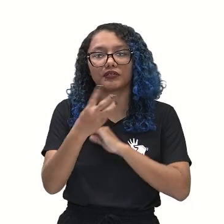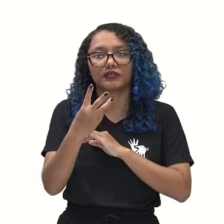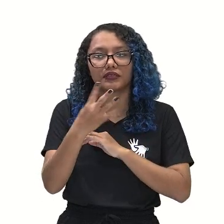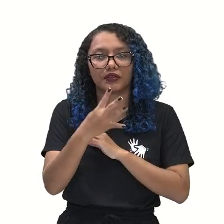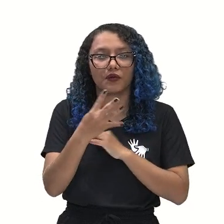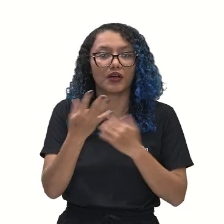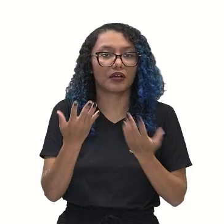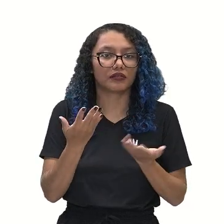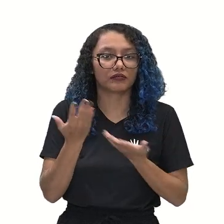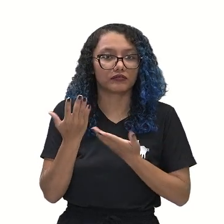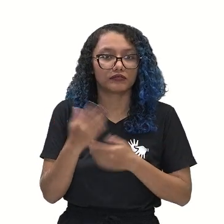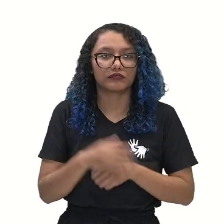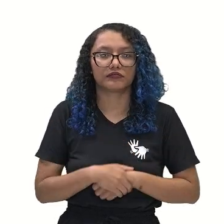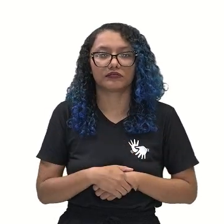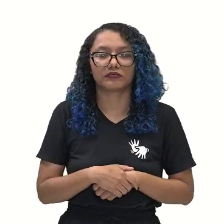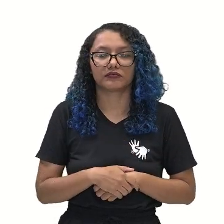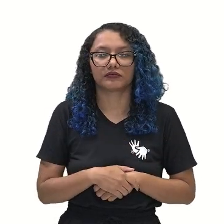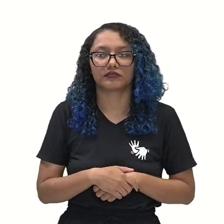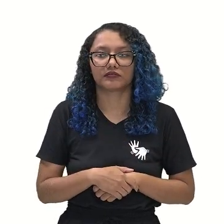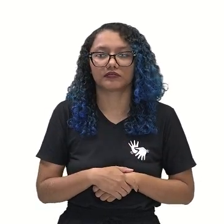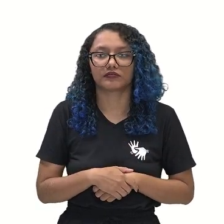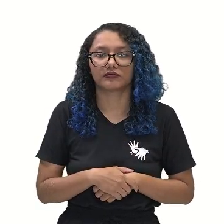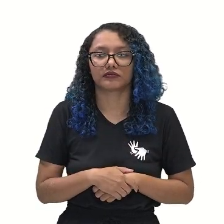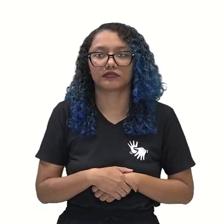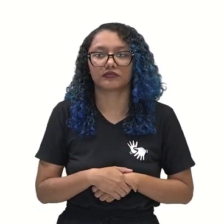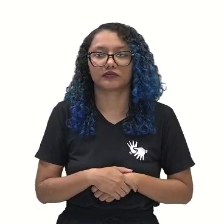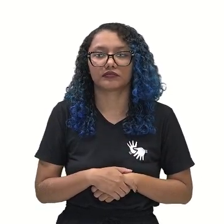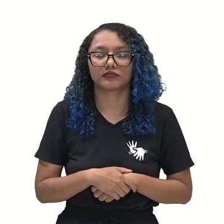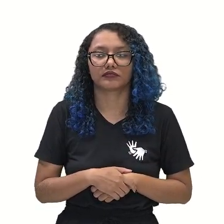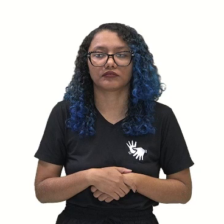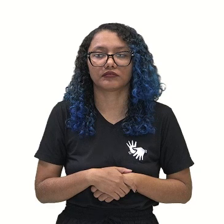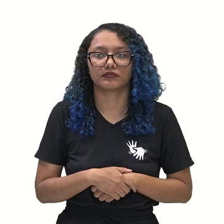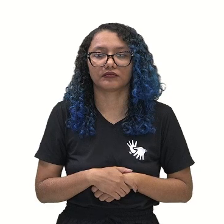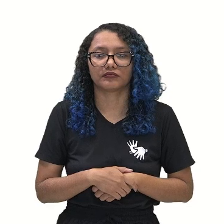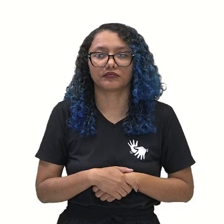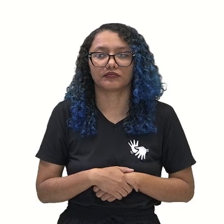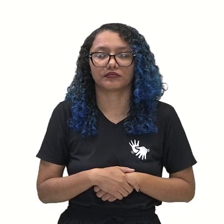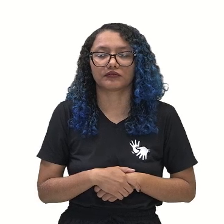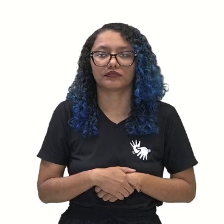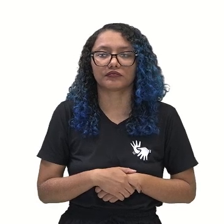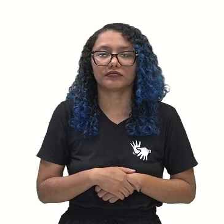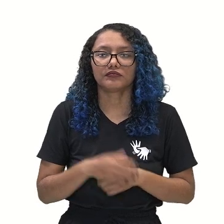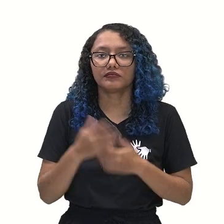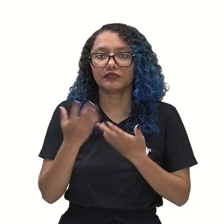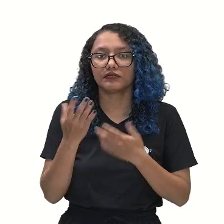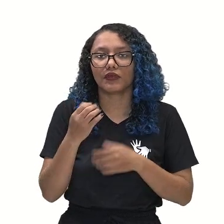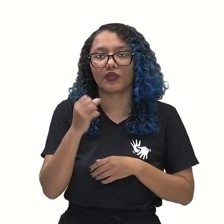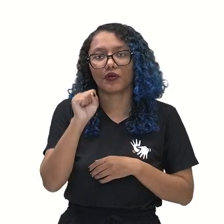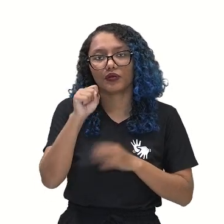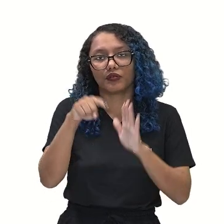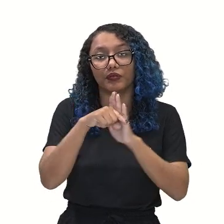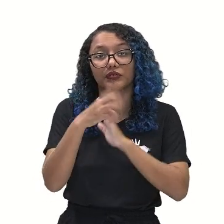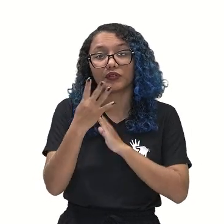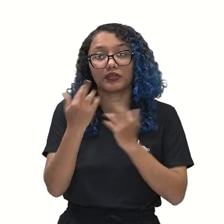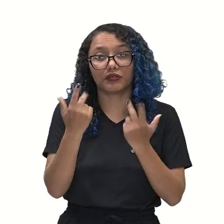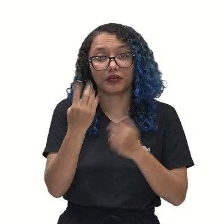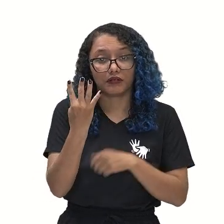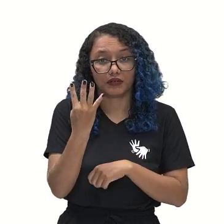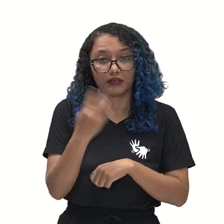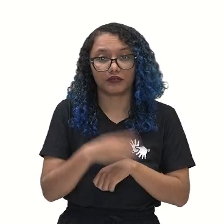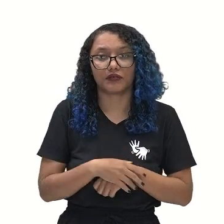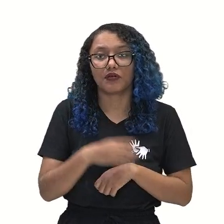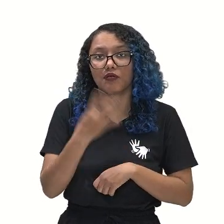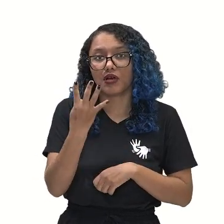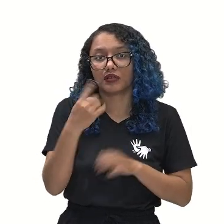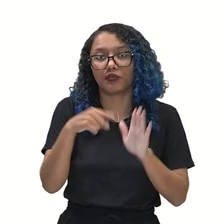feita exatamente aqui, ó. Então, vamos fazer essa conta, né? Eu tenho 8, tiro 4, ficam 4. Eu tenho